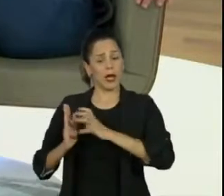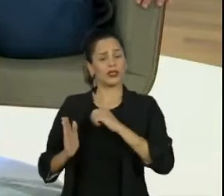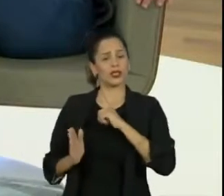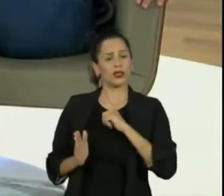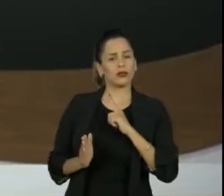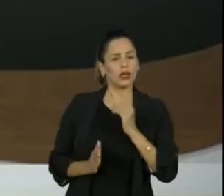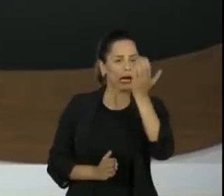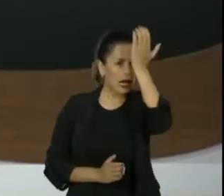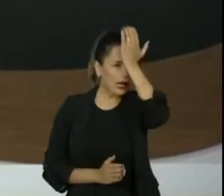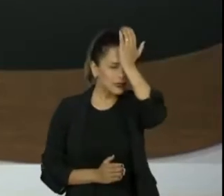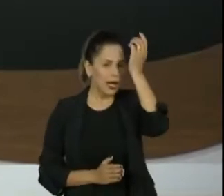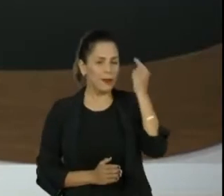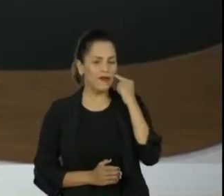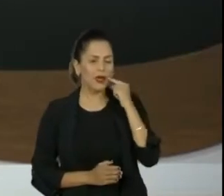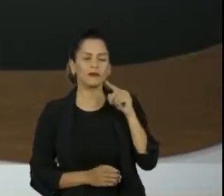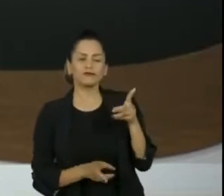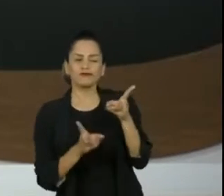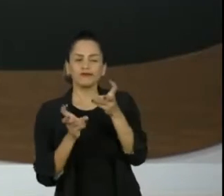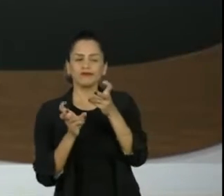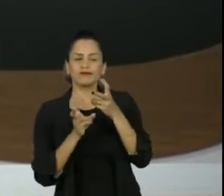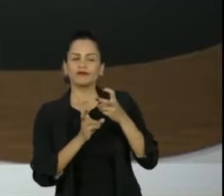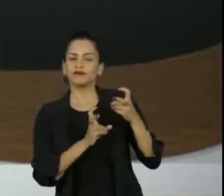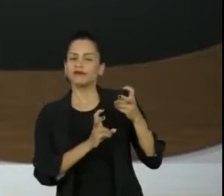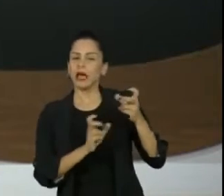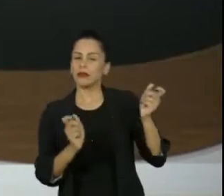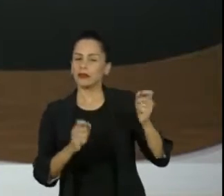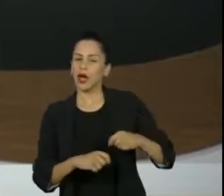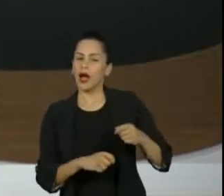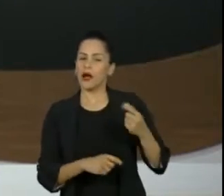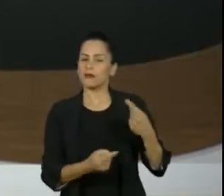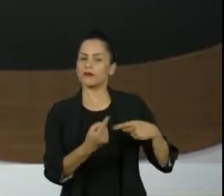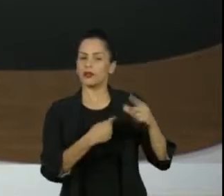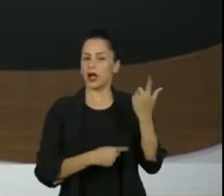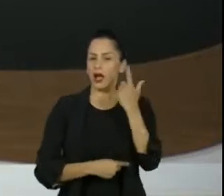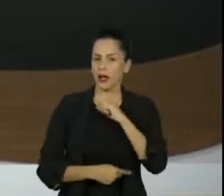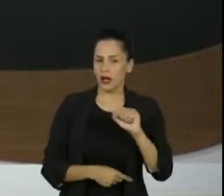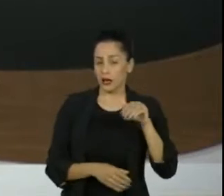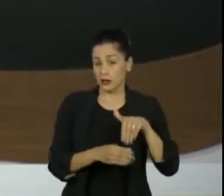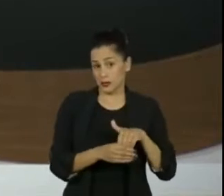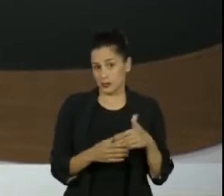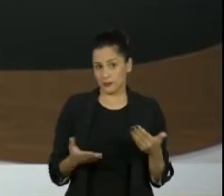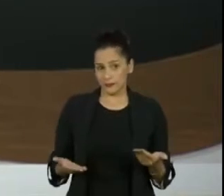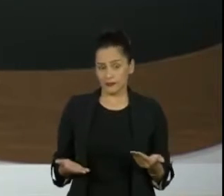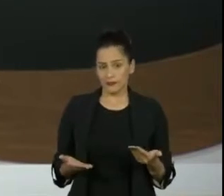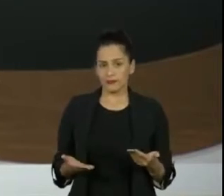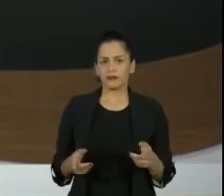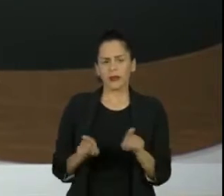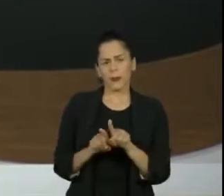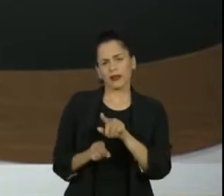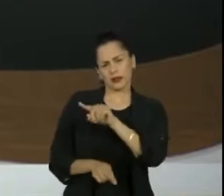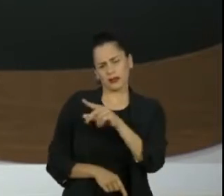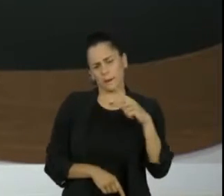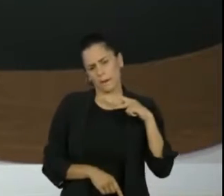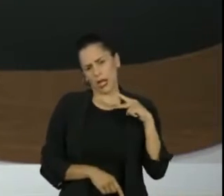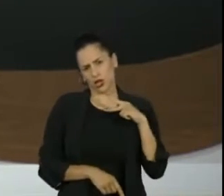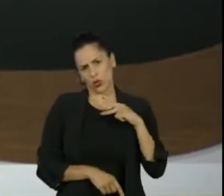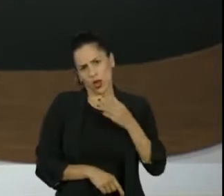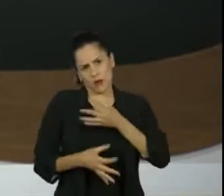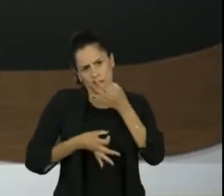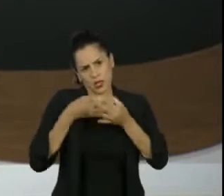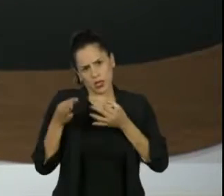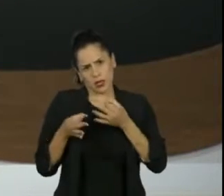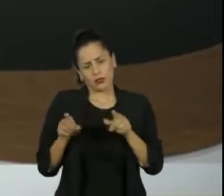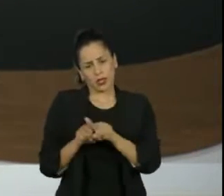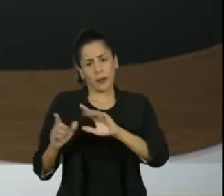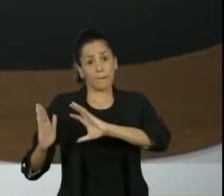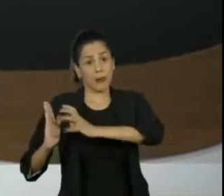como vantajosas e com chance de vencer a eleição. E tirando aí a sua posição pessoal e a do partido, o senhor vislumbra